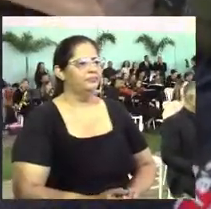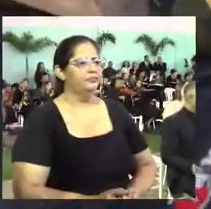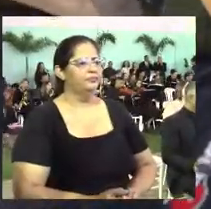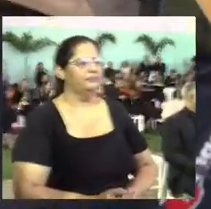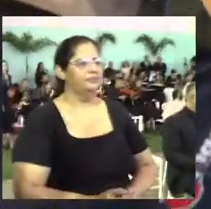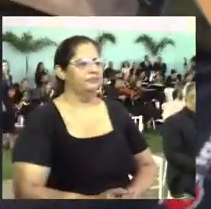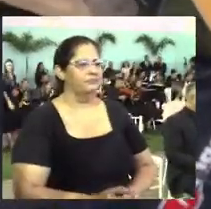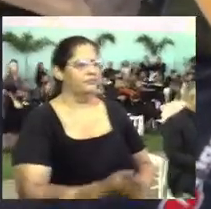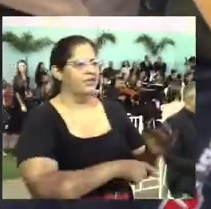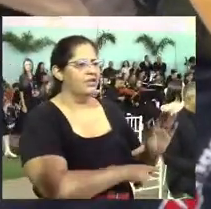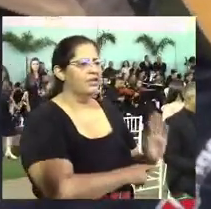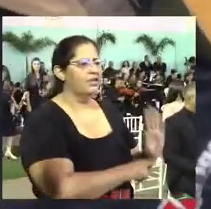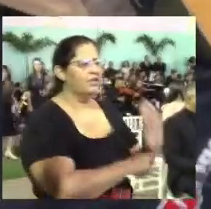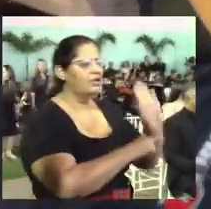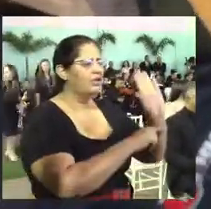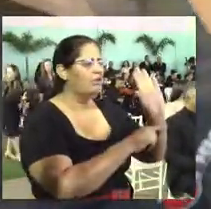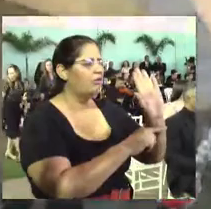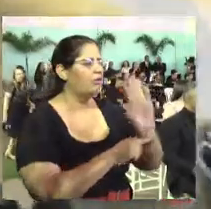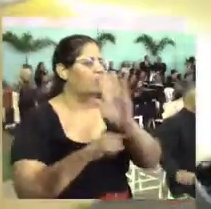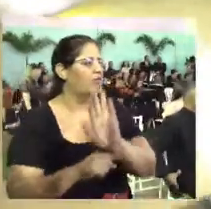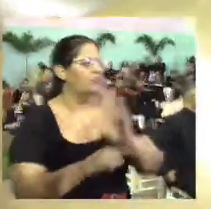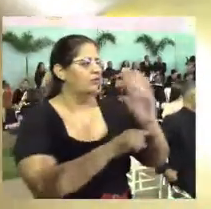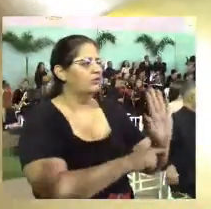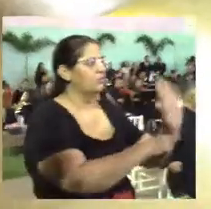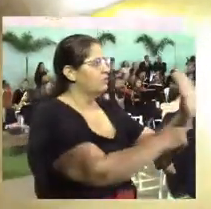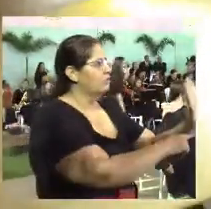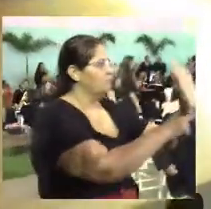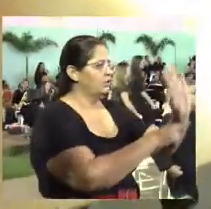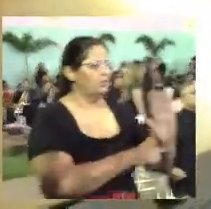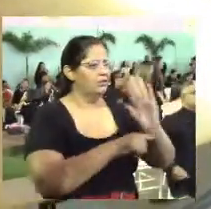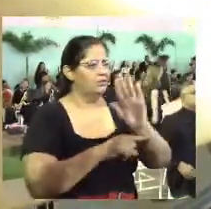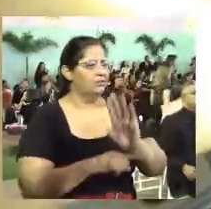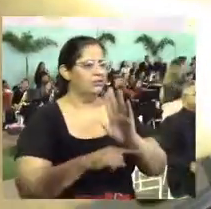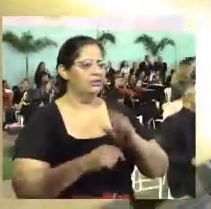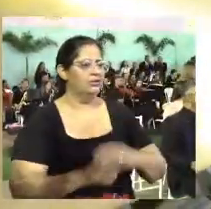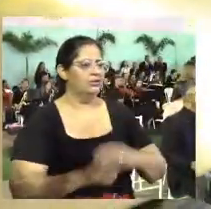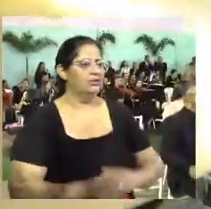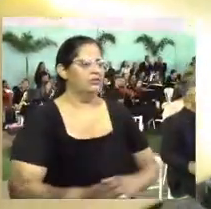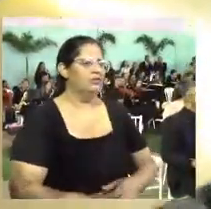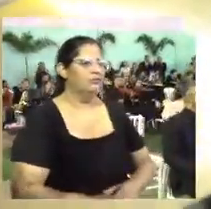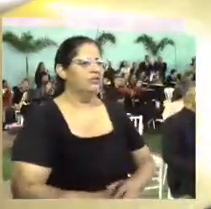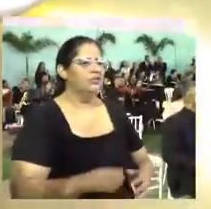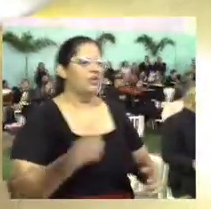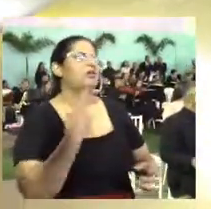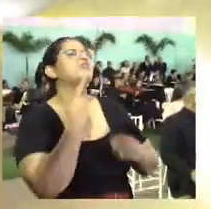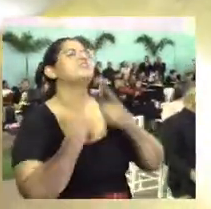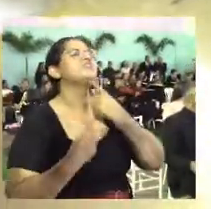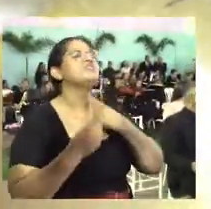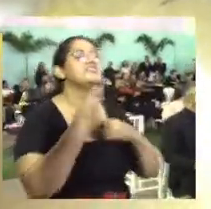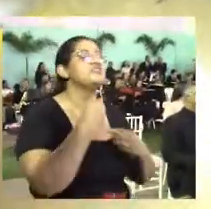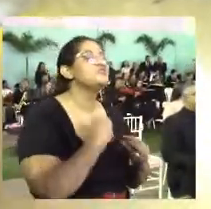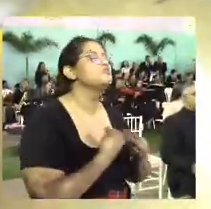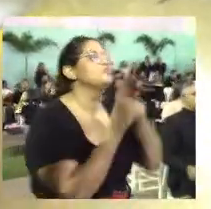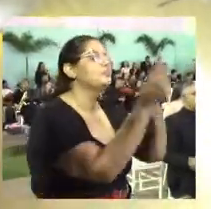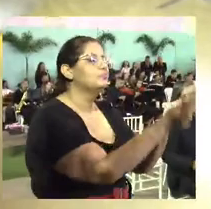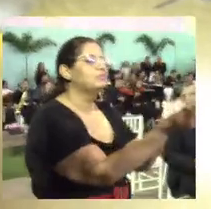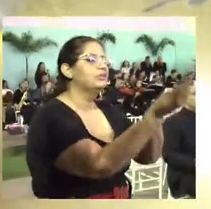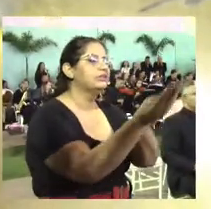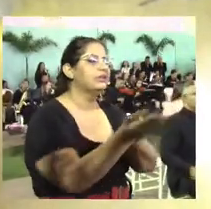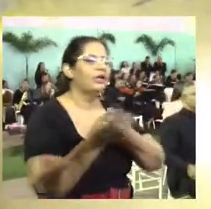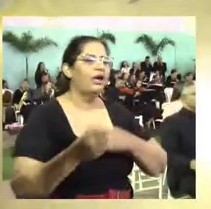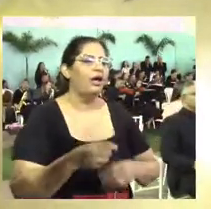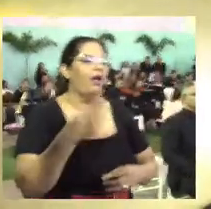dê muita paz é o que desejo pra você